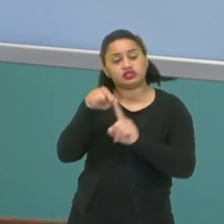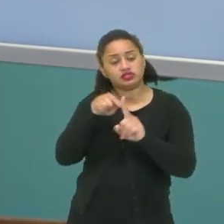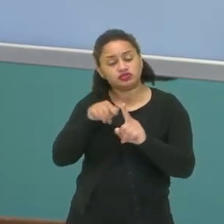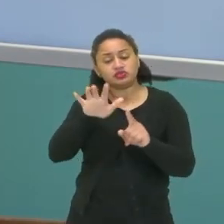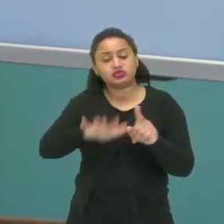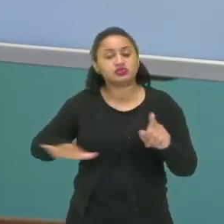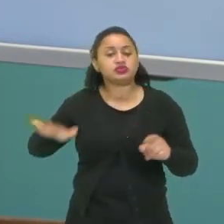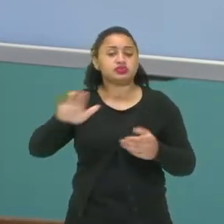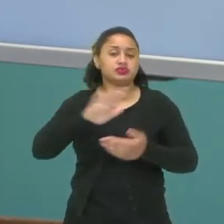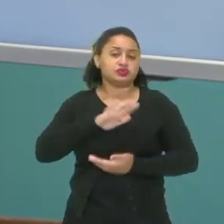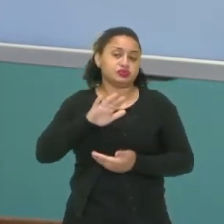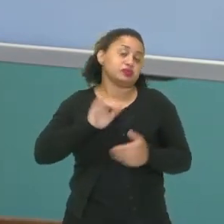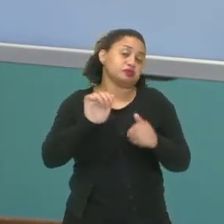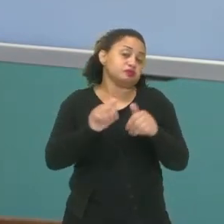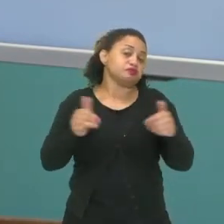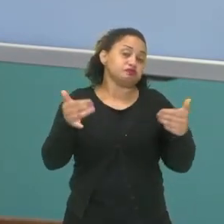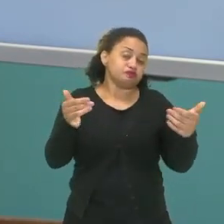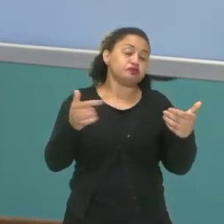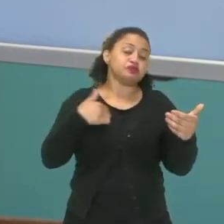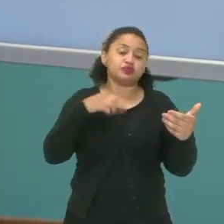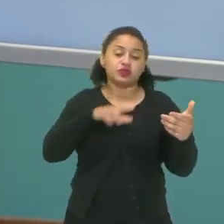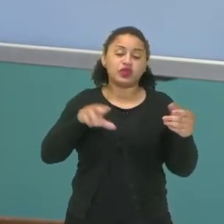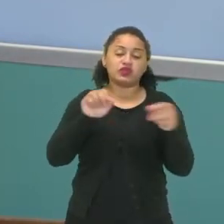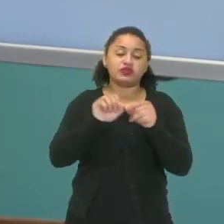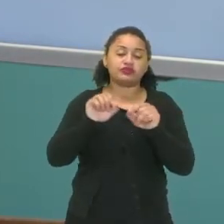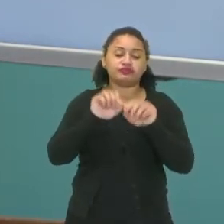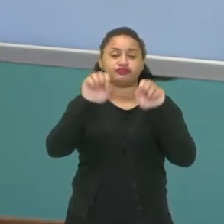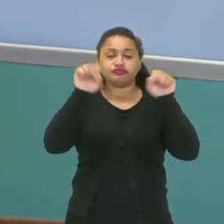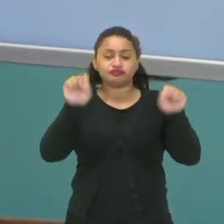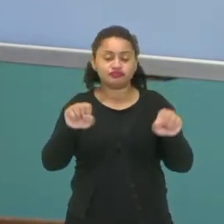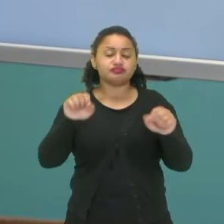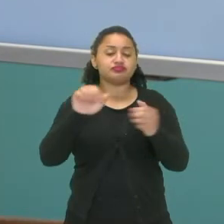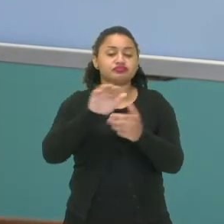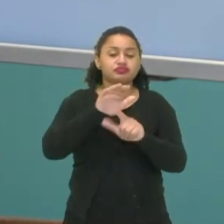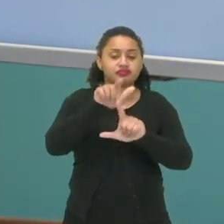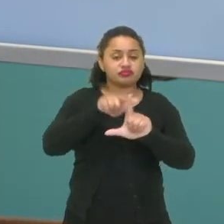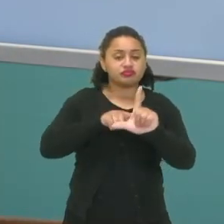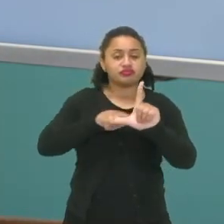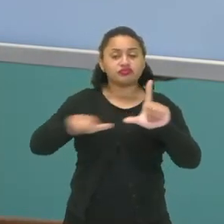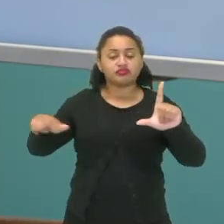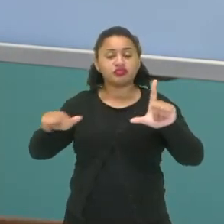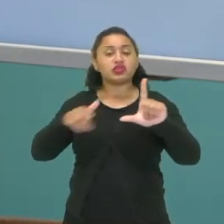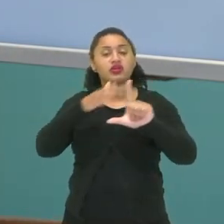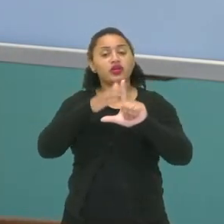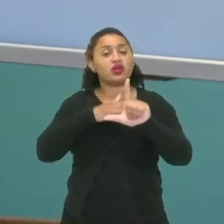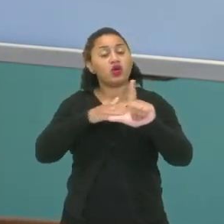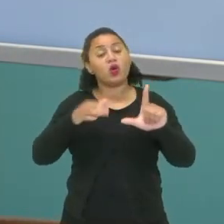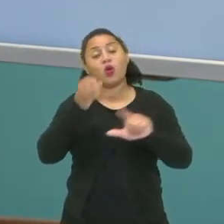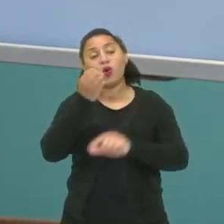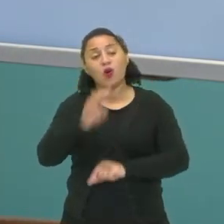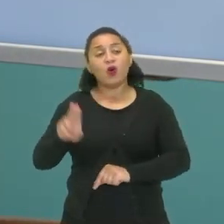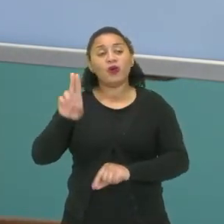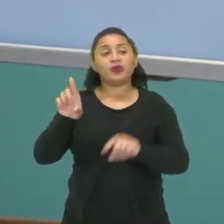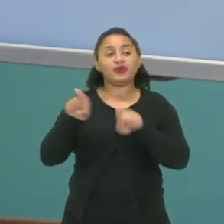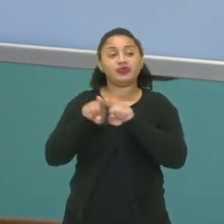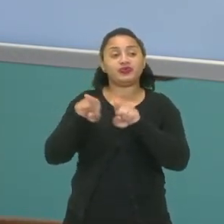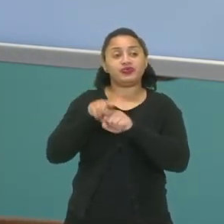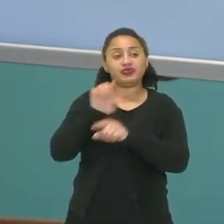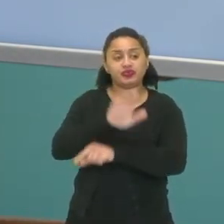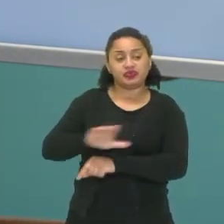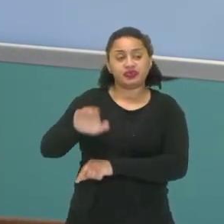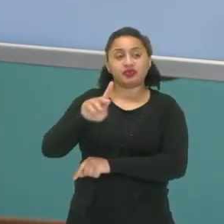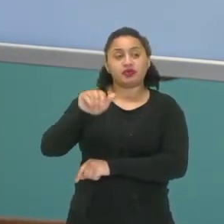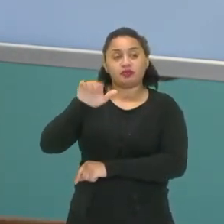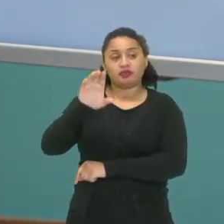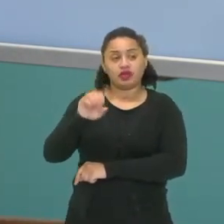problemas quando a gente está trabalhando dentro do sistema cartesiano, ou mais resumidamente, no plano